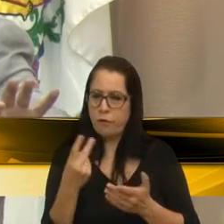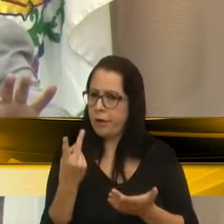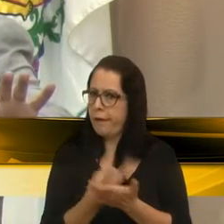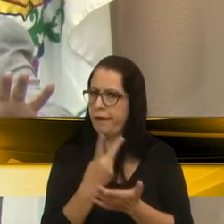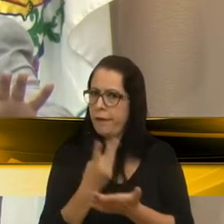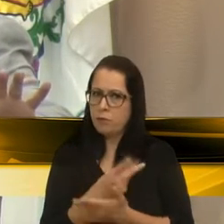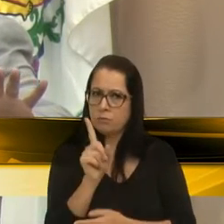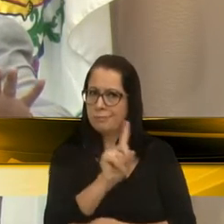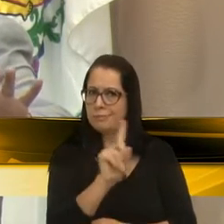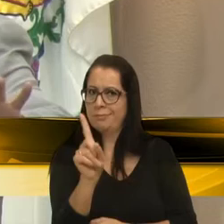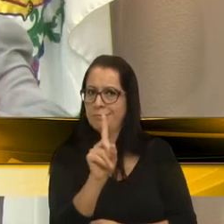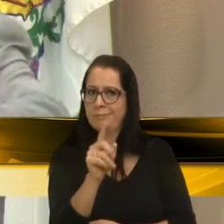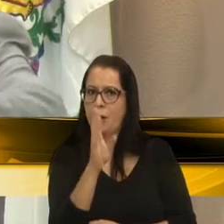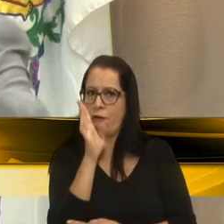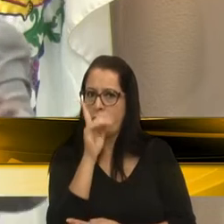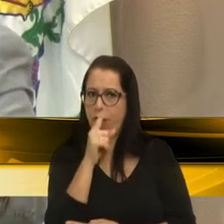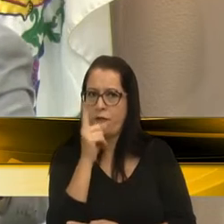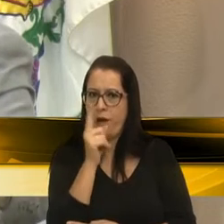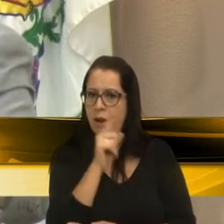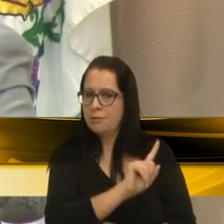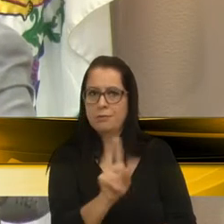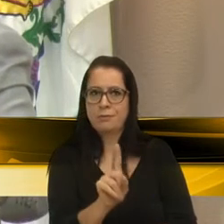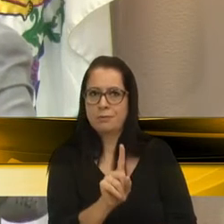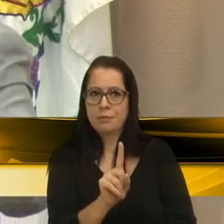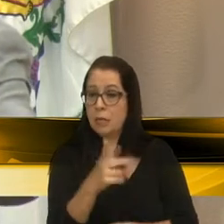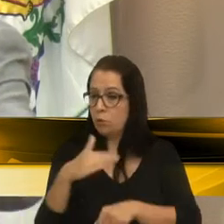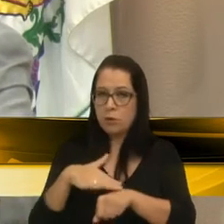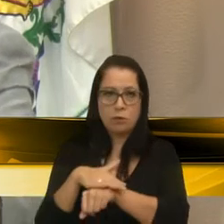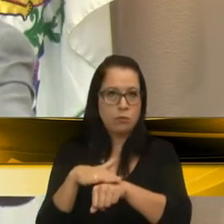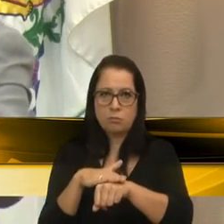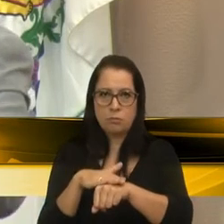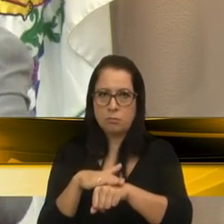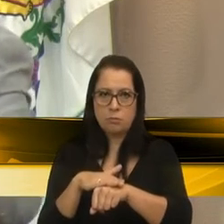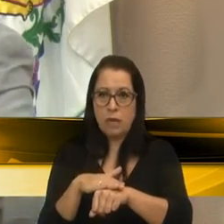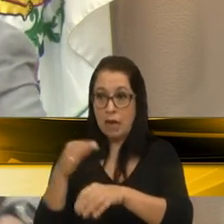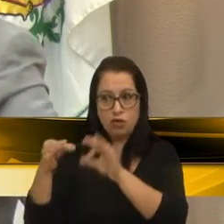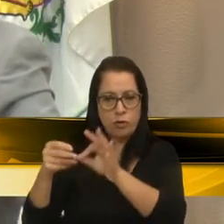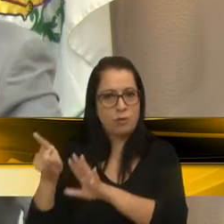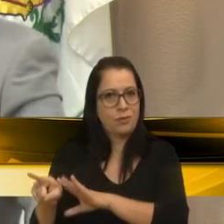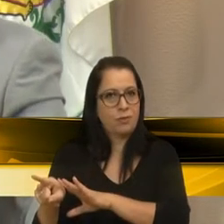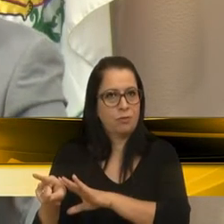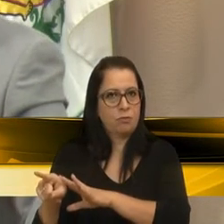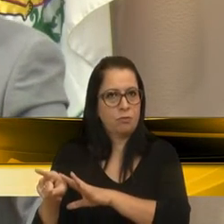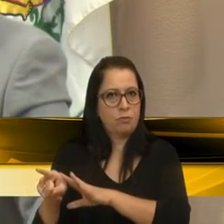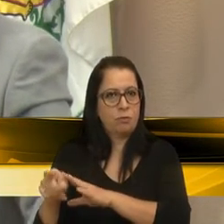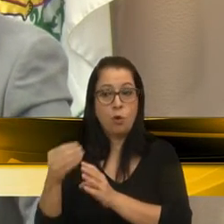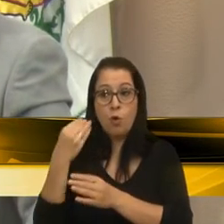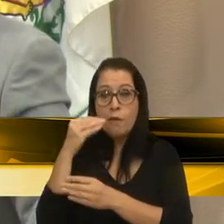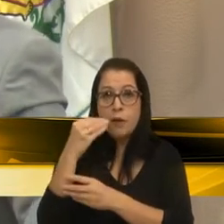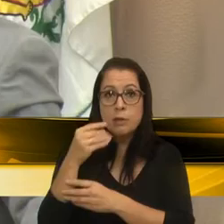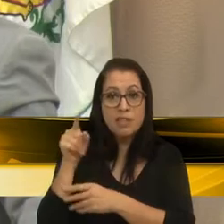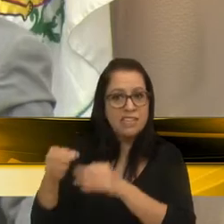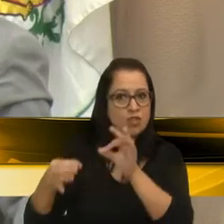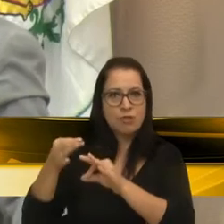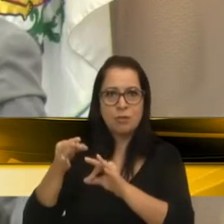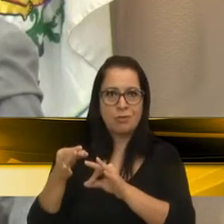ninguém. E diálogo não existe nesse tipo de situação, não é diálogo, é a questão jurídica. Tanto que o convencimento lá tem que ser